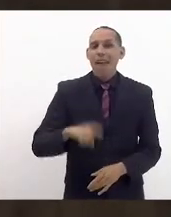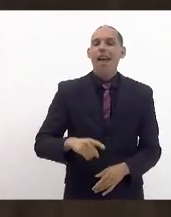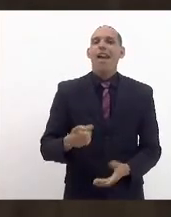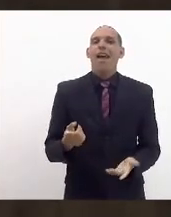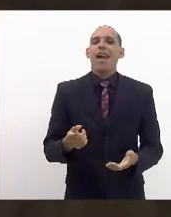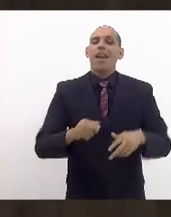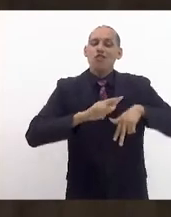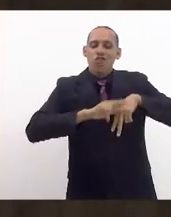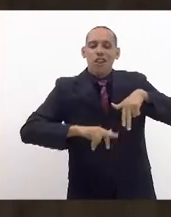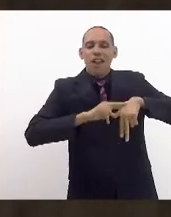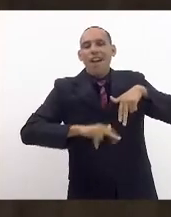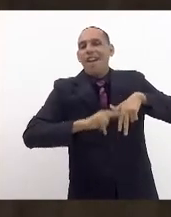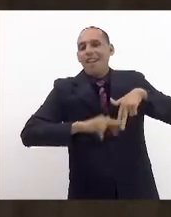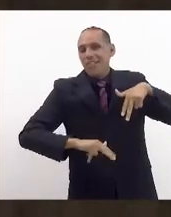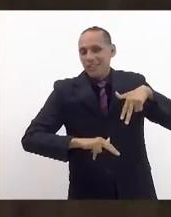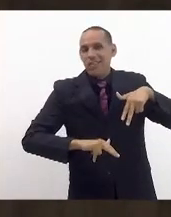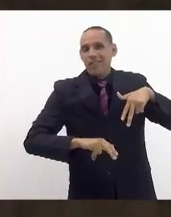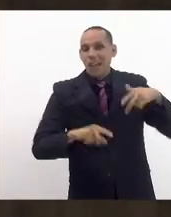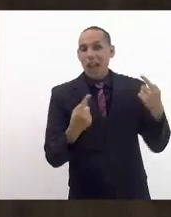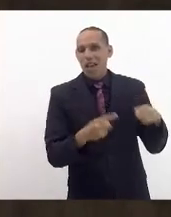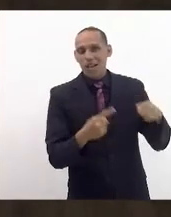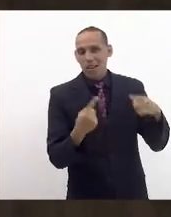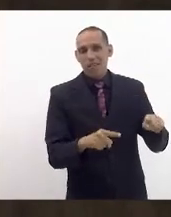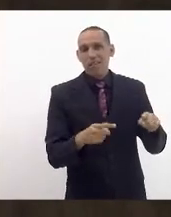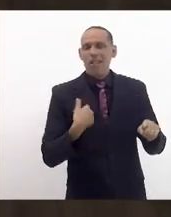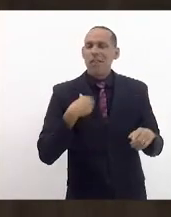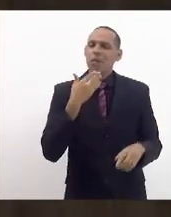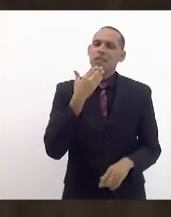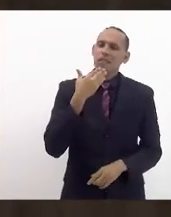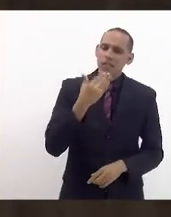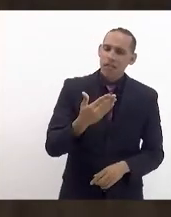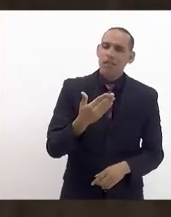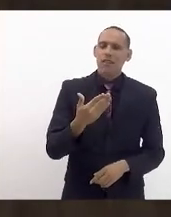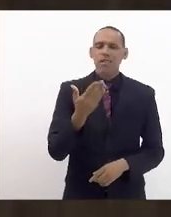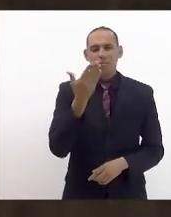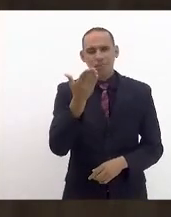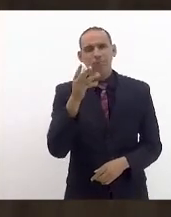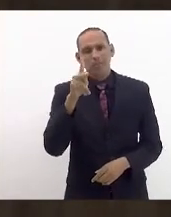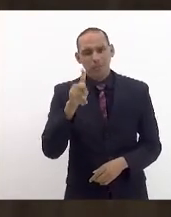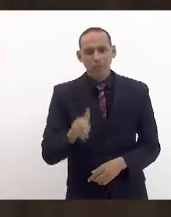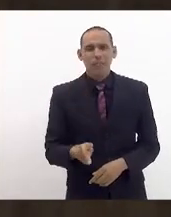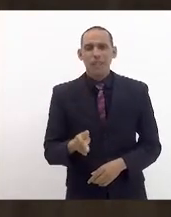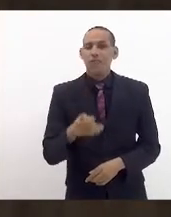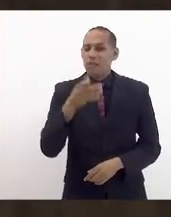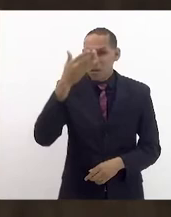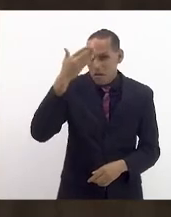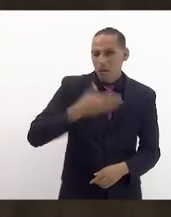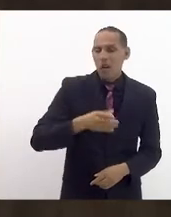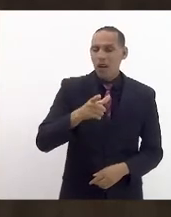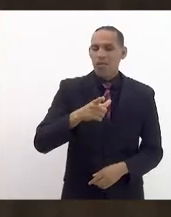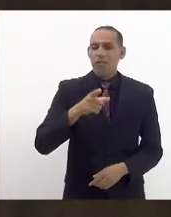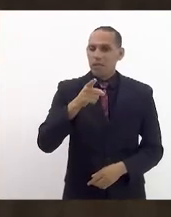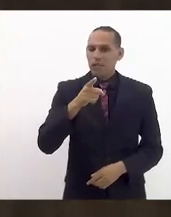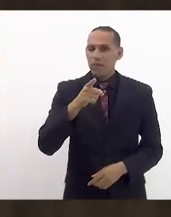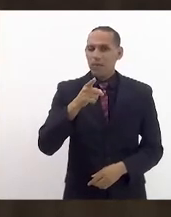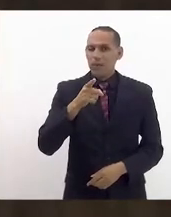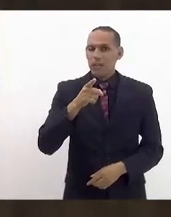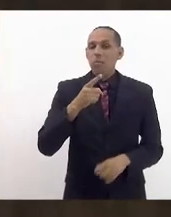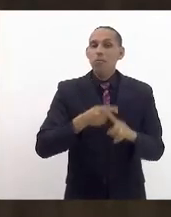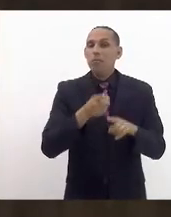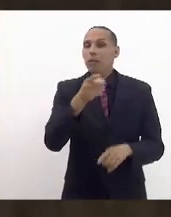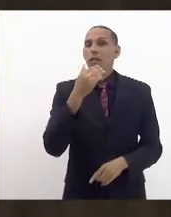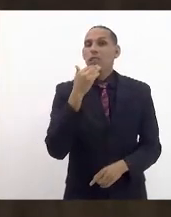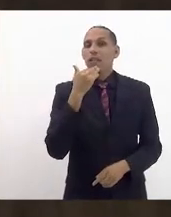gênero, com certeza. Eu pedi, presidente, e Vossa Excelência está de prova, porque Vossa Excelência